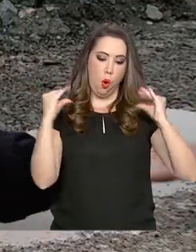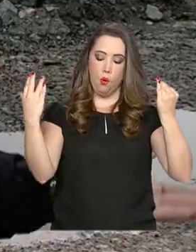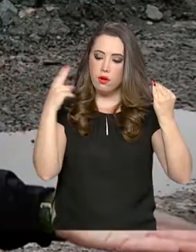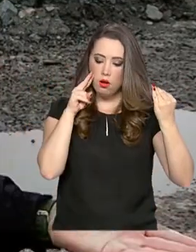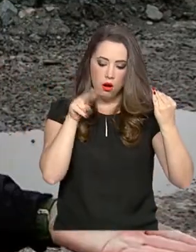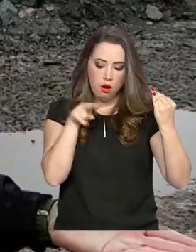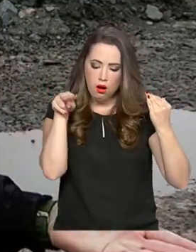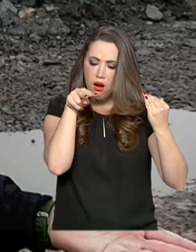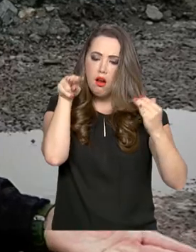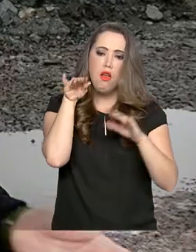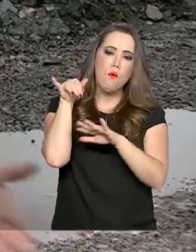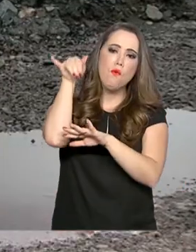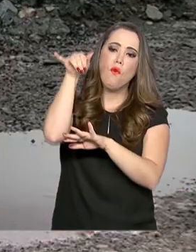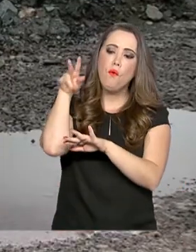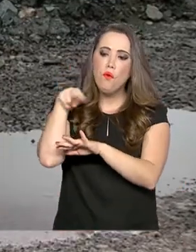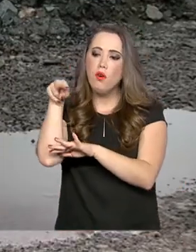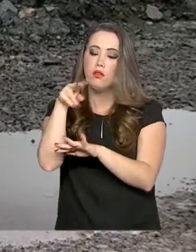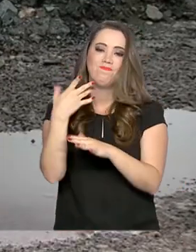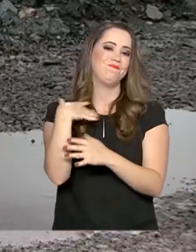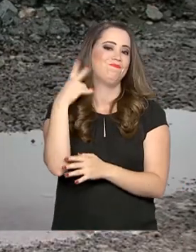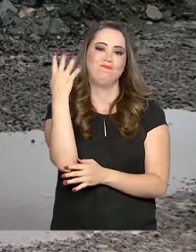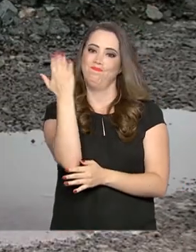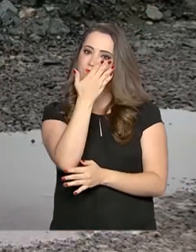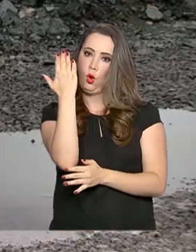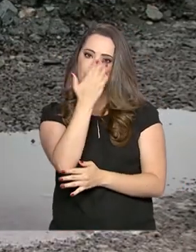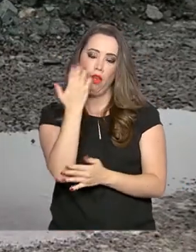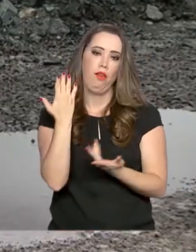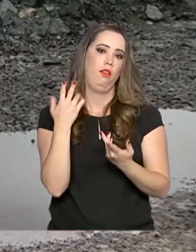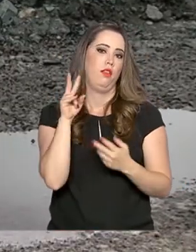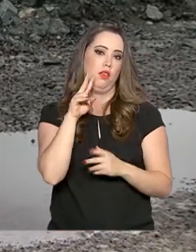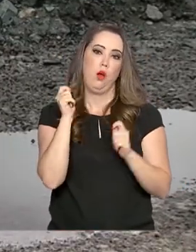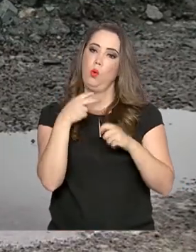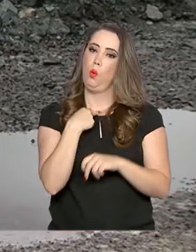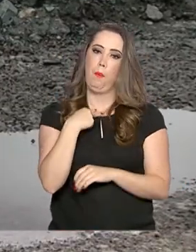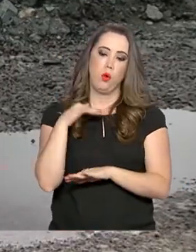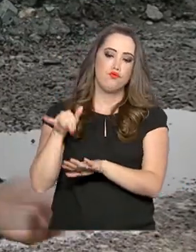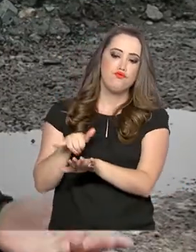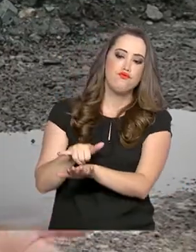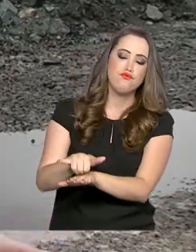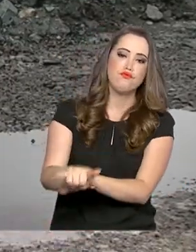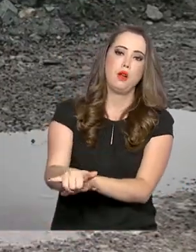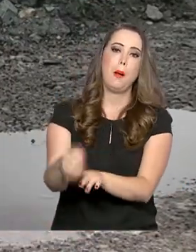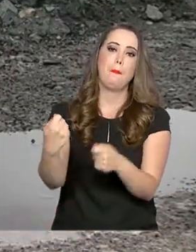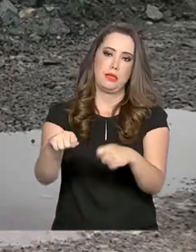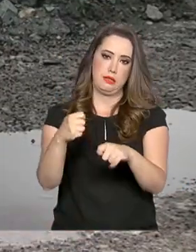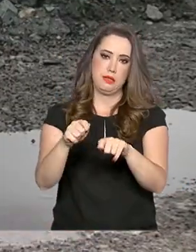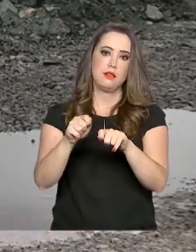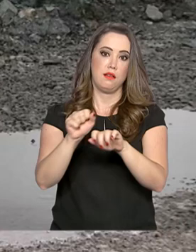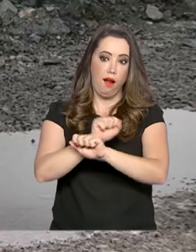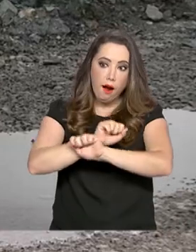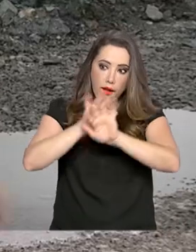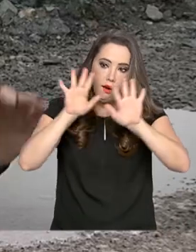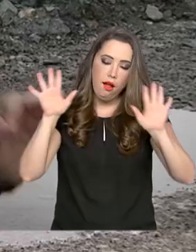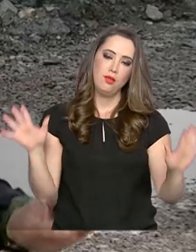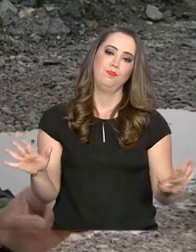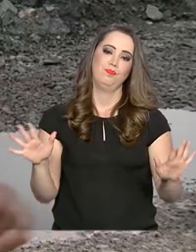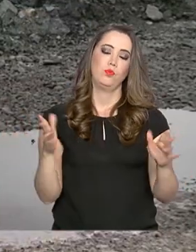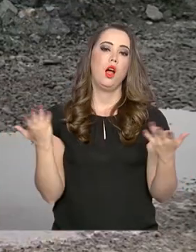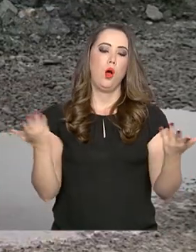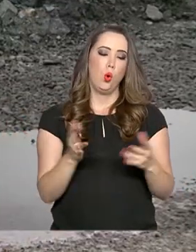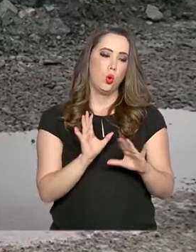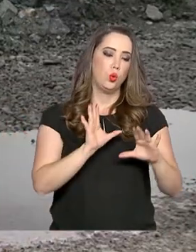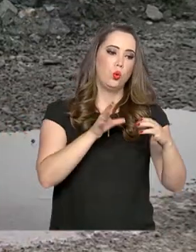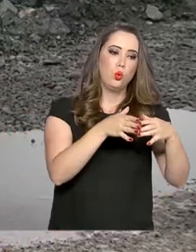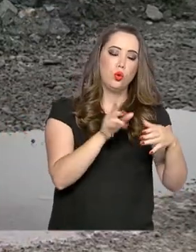não consegue enxergar a pista e, com isso, não pode fazer a aterrissagem. Agora, a comitiva do vice-presidente continua